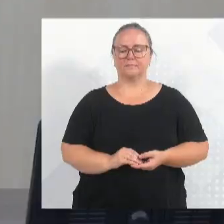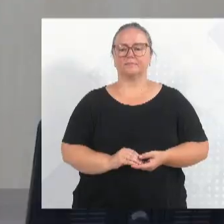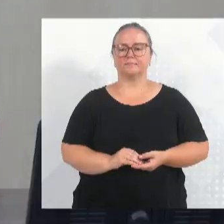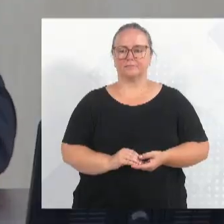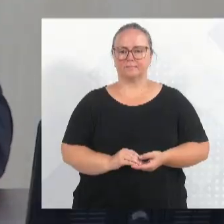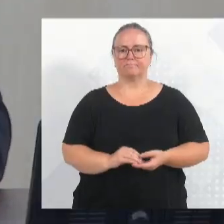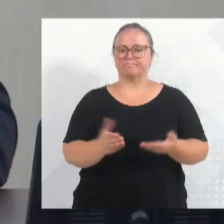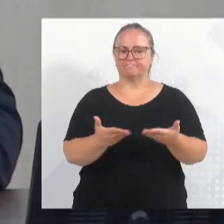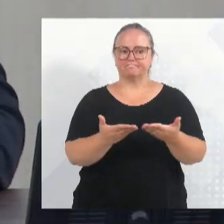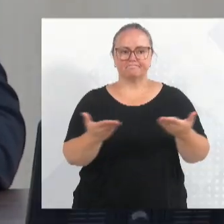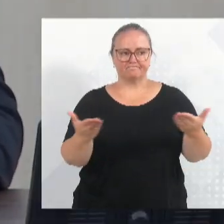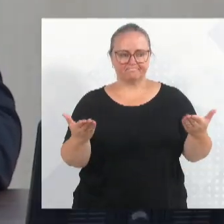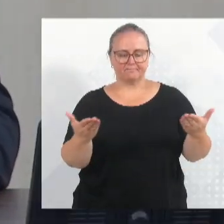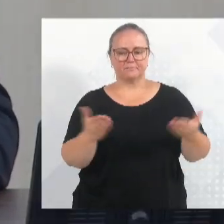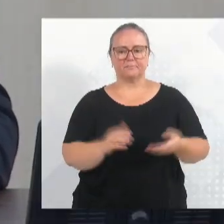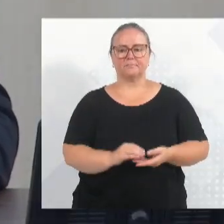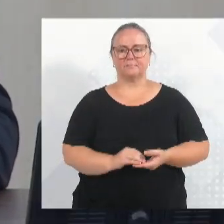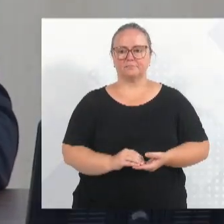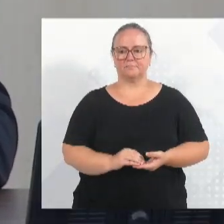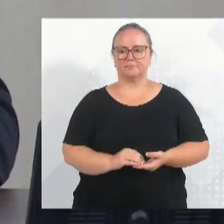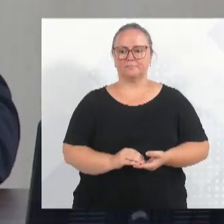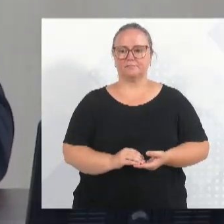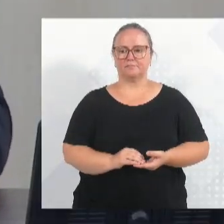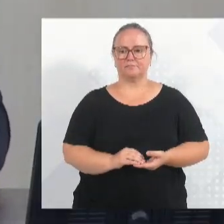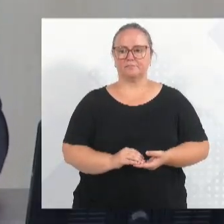Senhores vereadores,